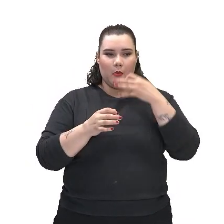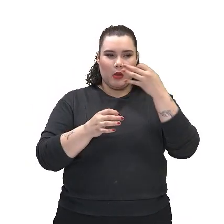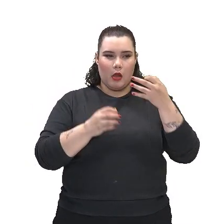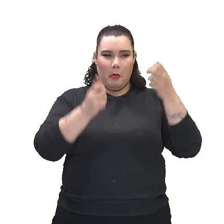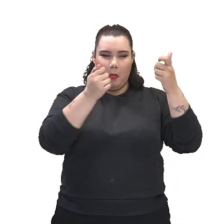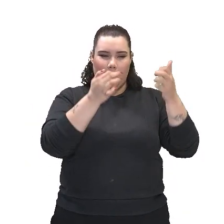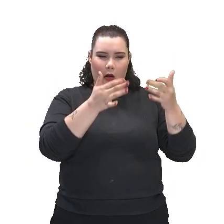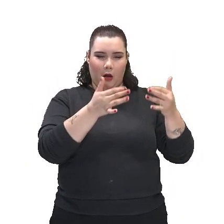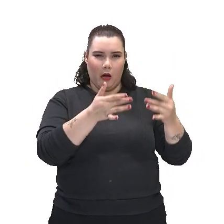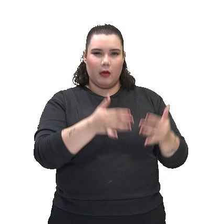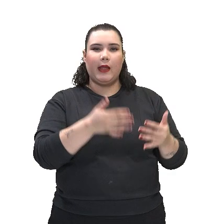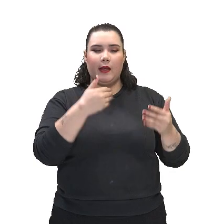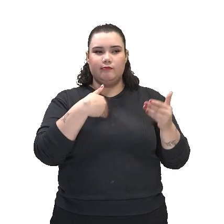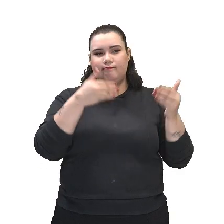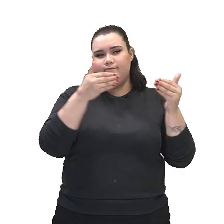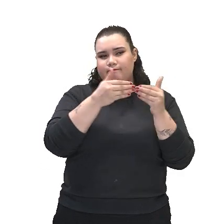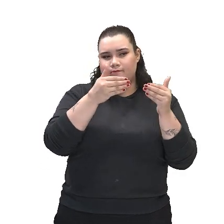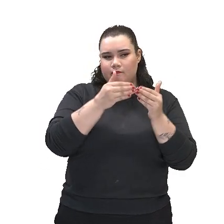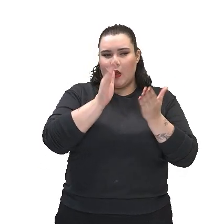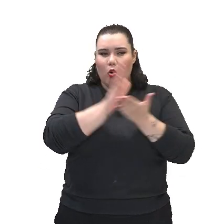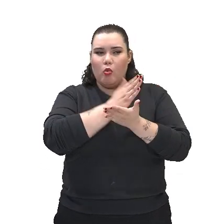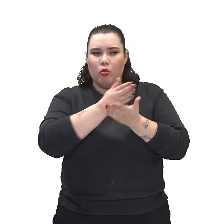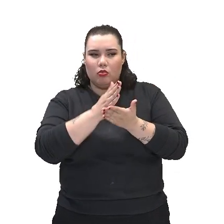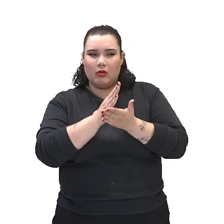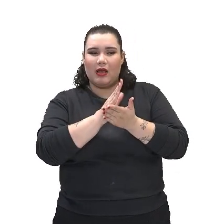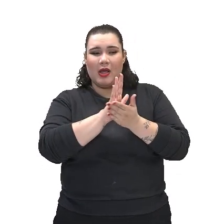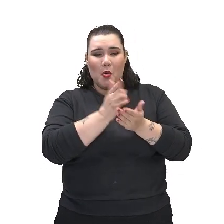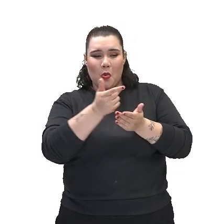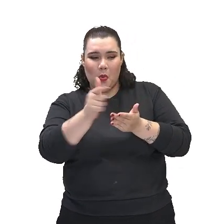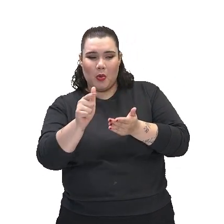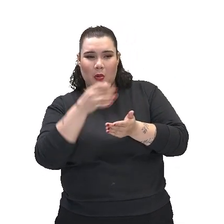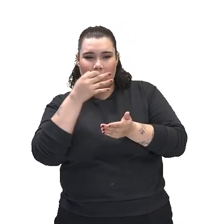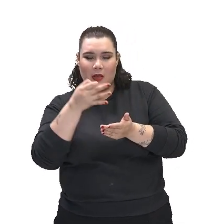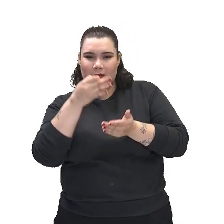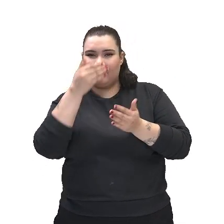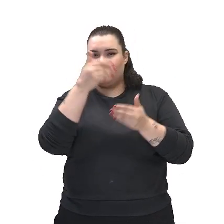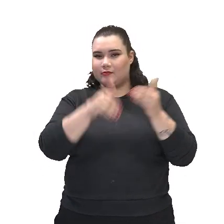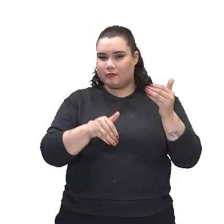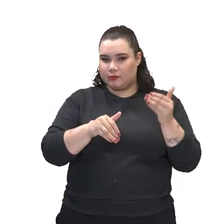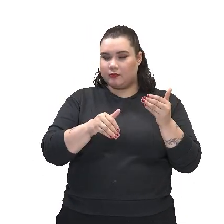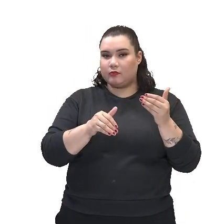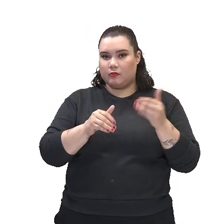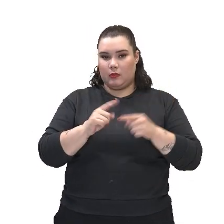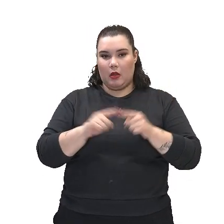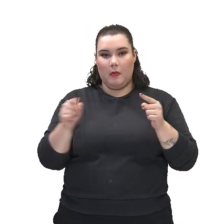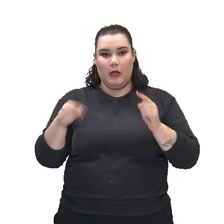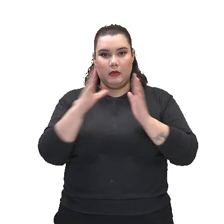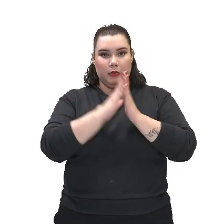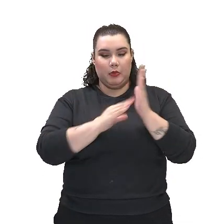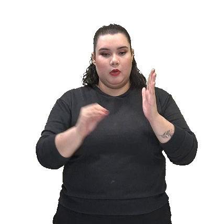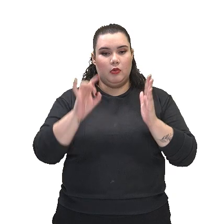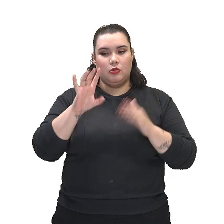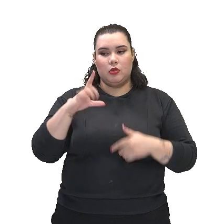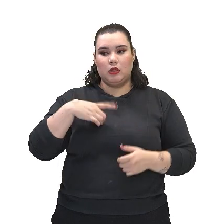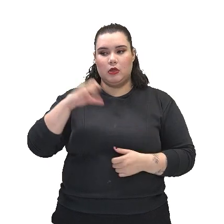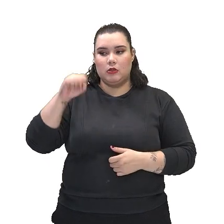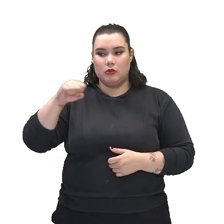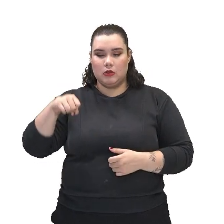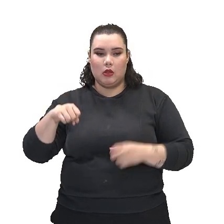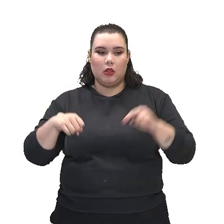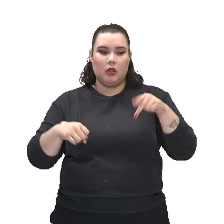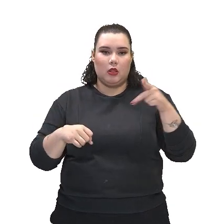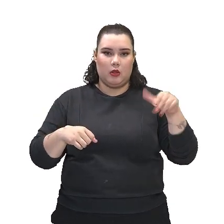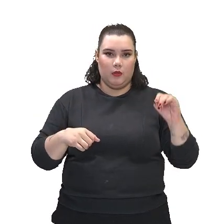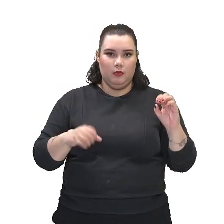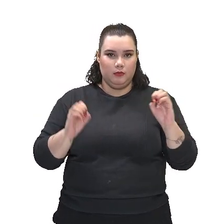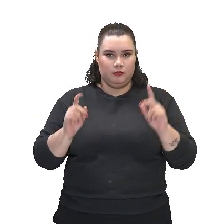pontos, certo? Mas nesse modelo aí de planejamento nós temos apenas o sim e o não, certo? Então percebam que